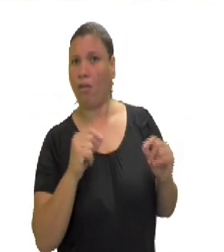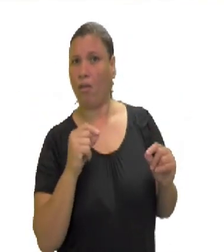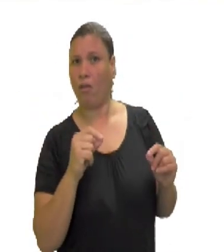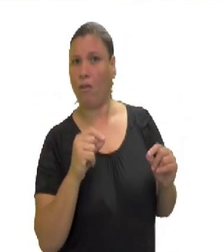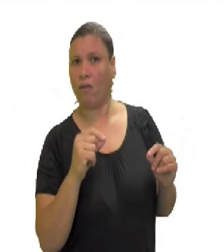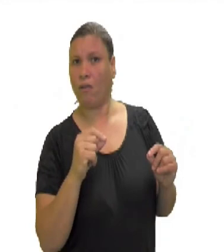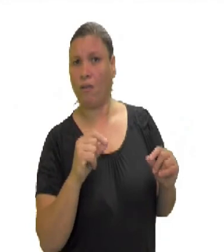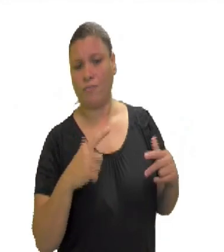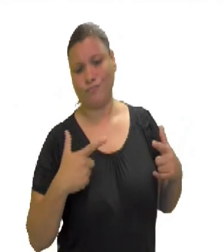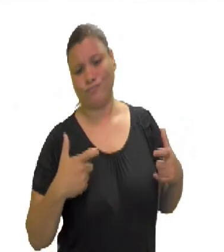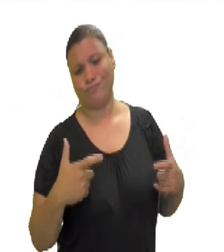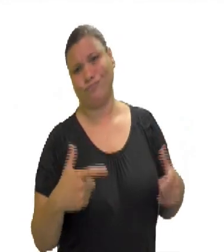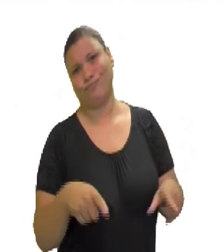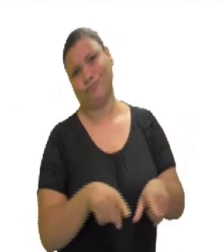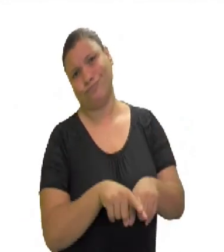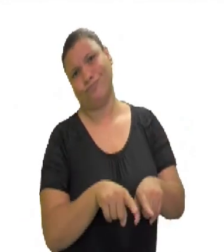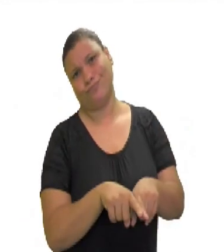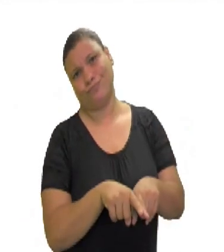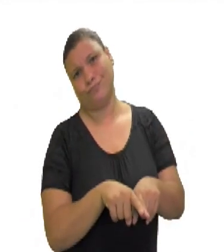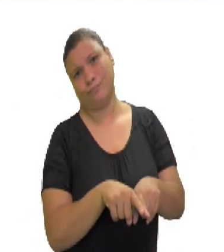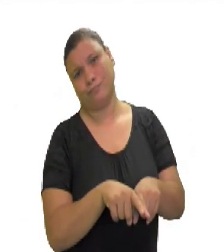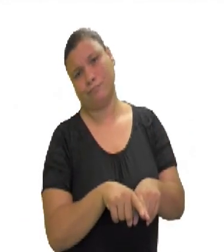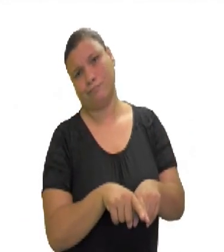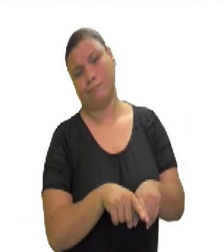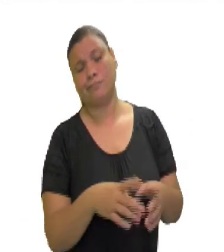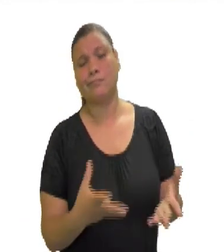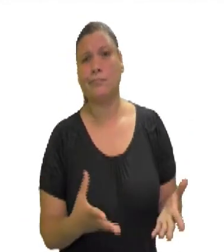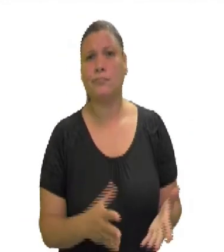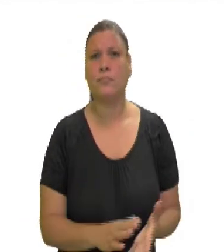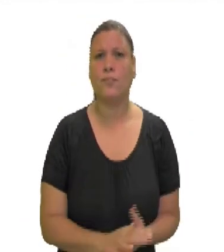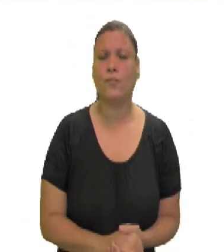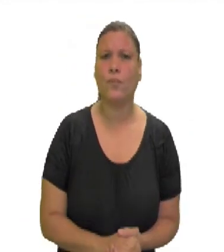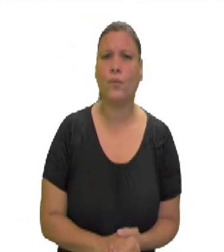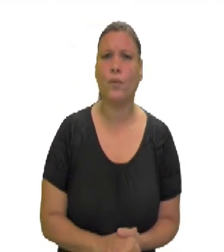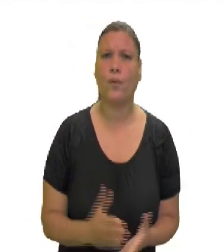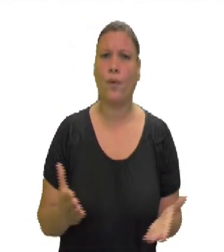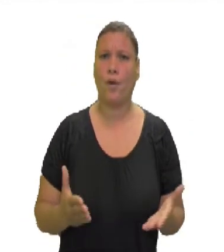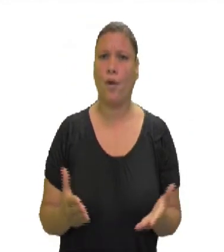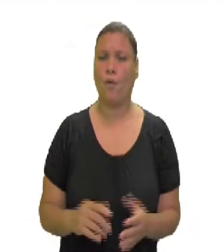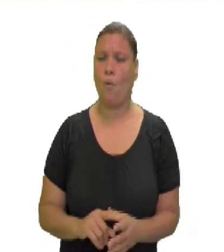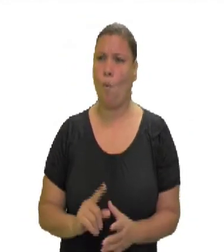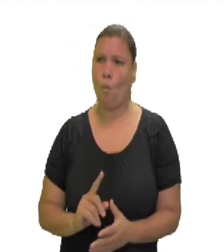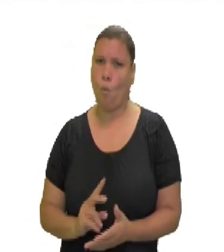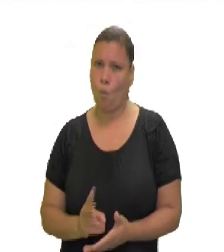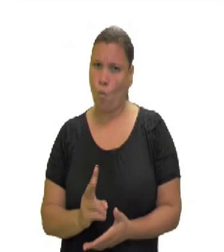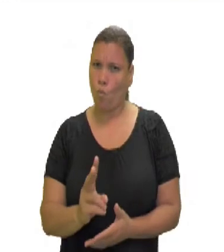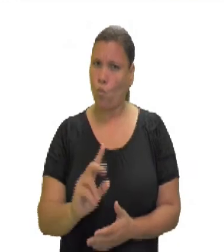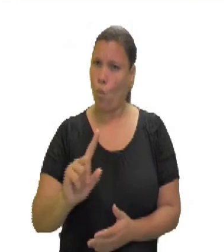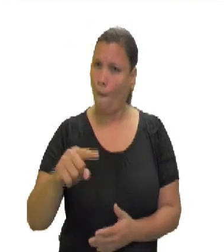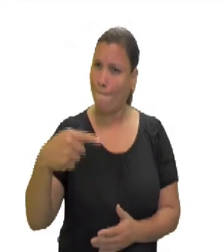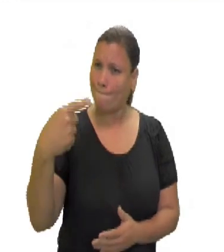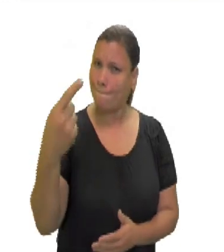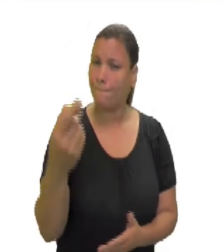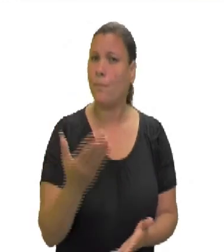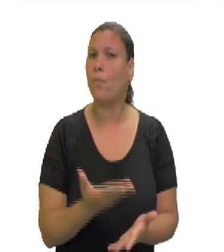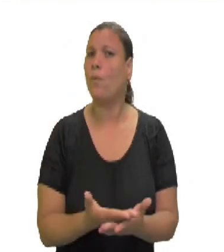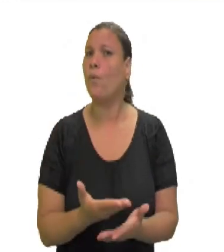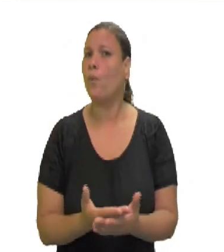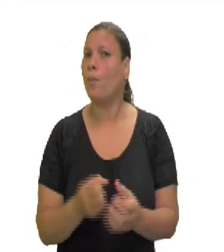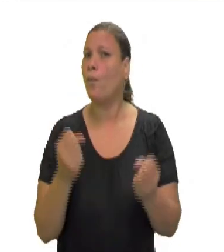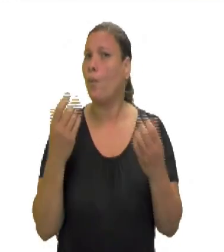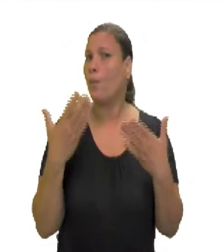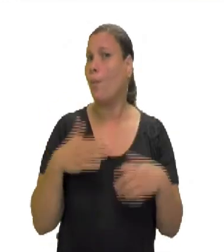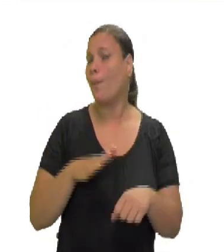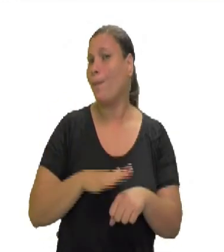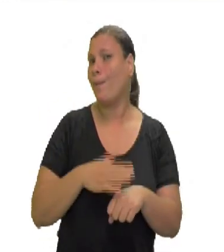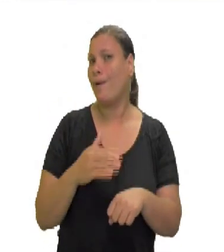para a próxima aula. Por quê? É muito importante falar sobre essa mineração e como ela também